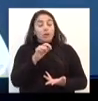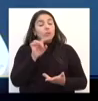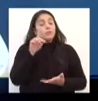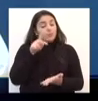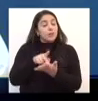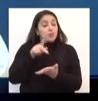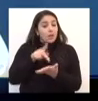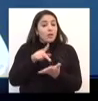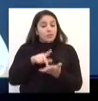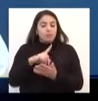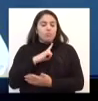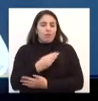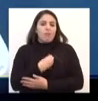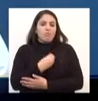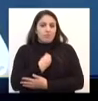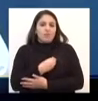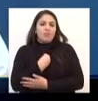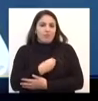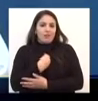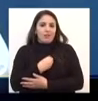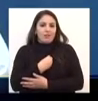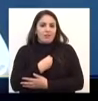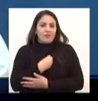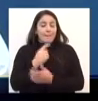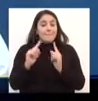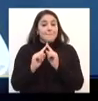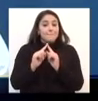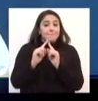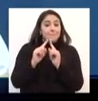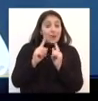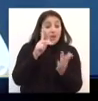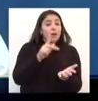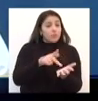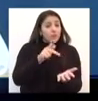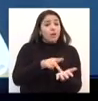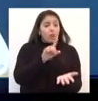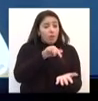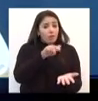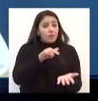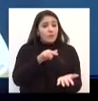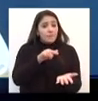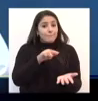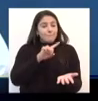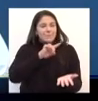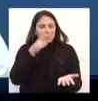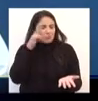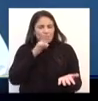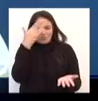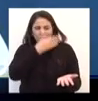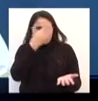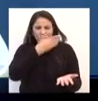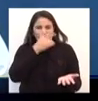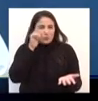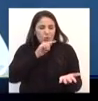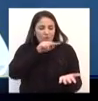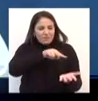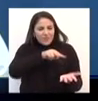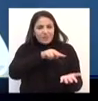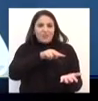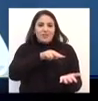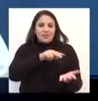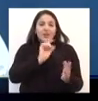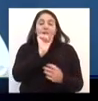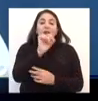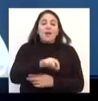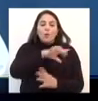na sua máxima e que é o mundo real, pois o mundo invisível é o mundo daquilo que